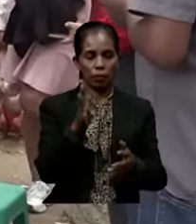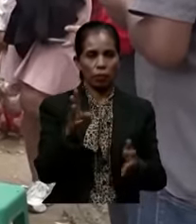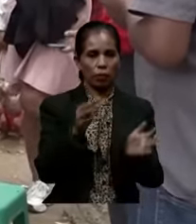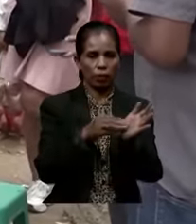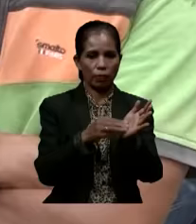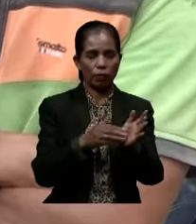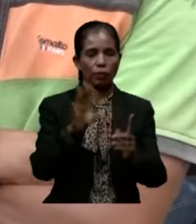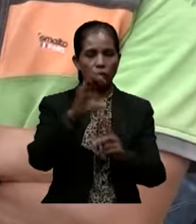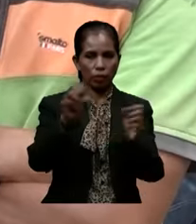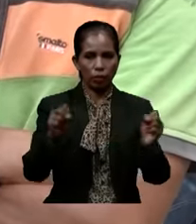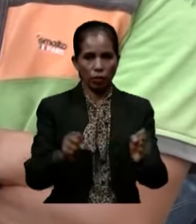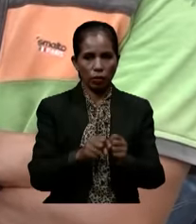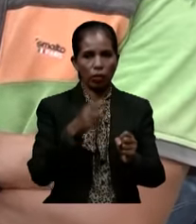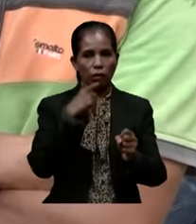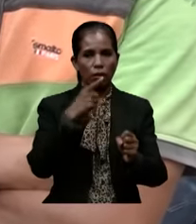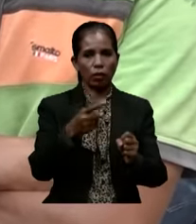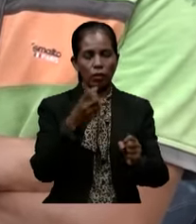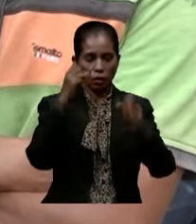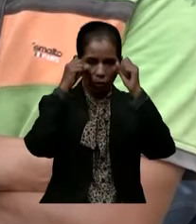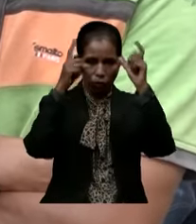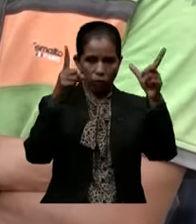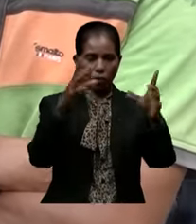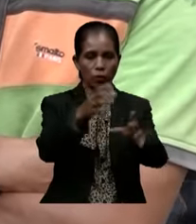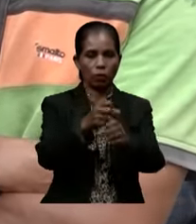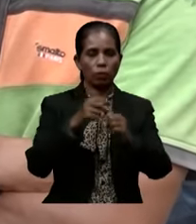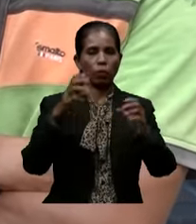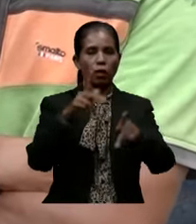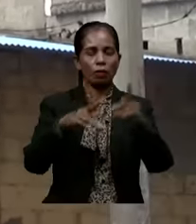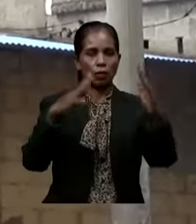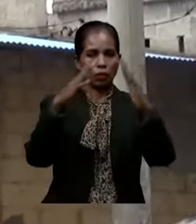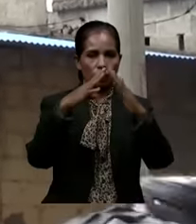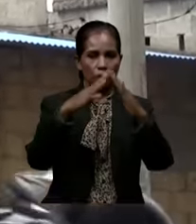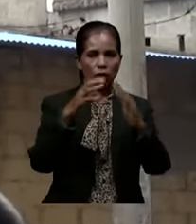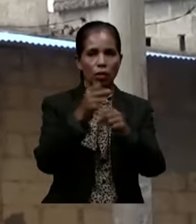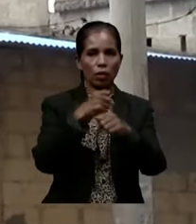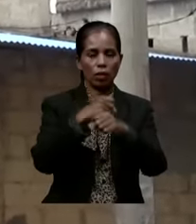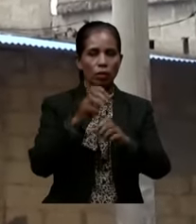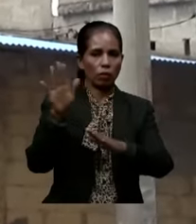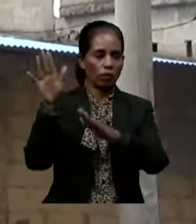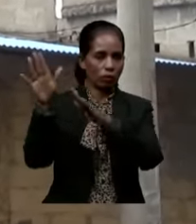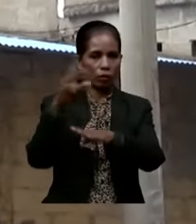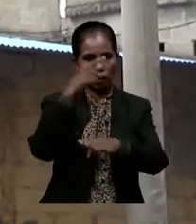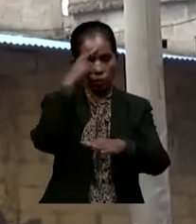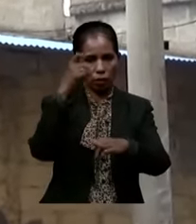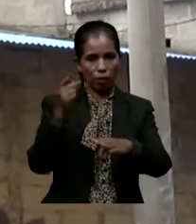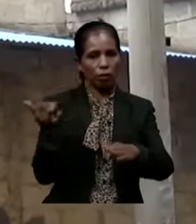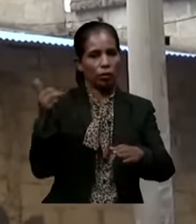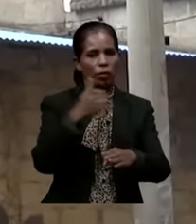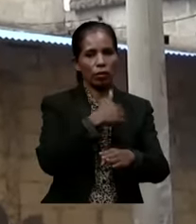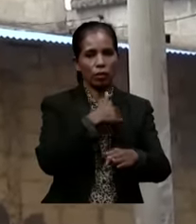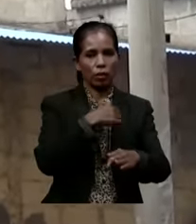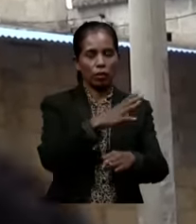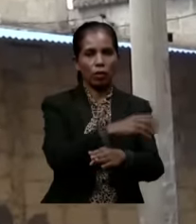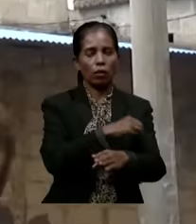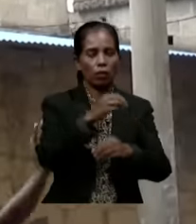Tuir Sef Suku Bidau Santana ni aparte hak foda ko sobu komunidade ni uma nebe hari iha fololon tamba durante ne sida uketan